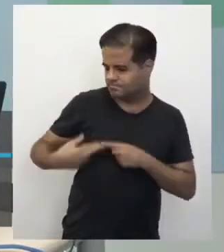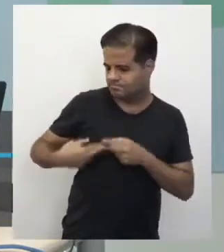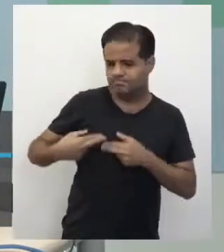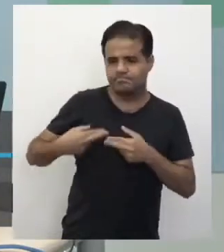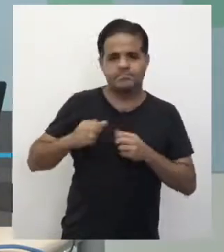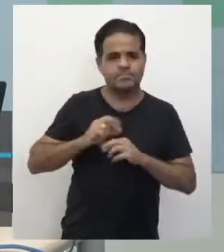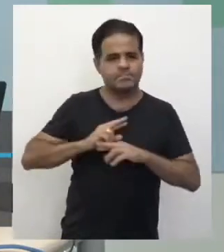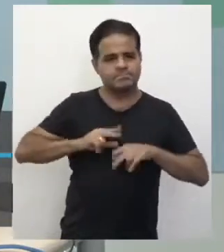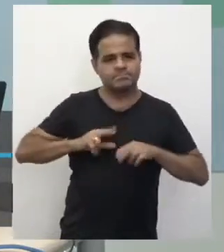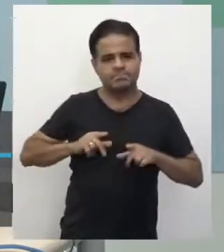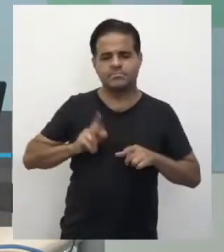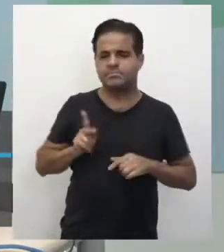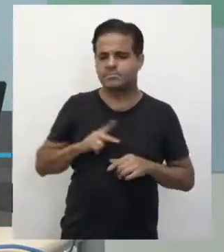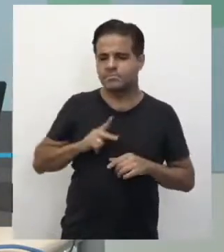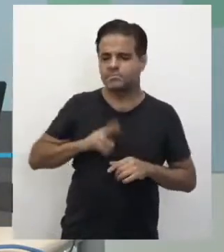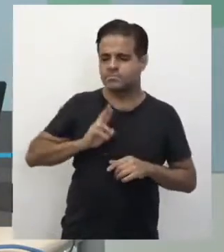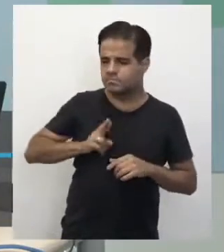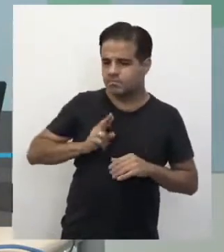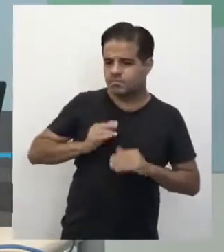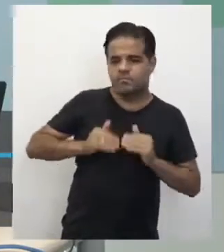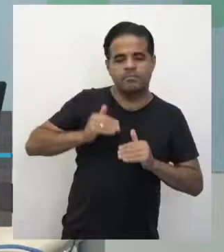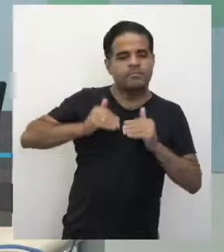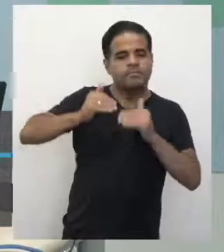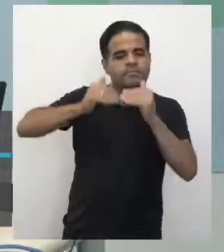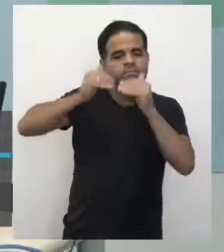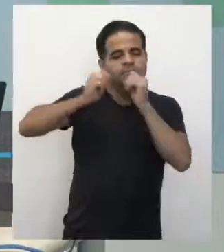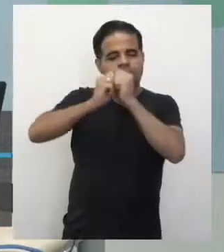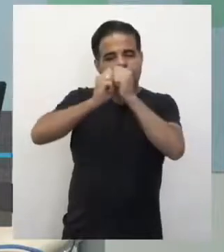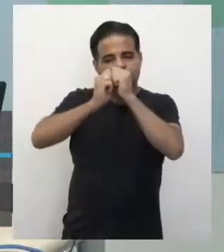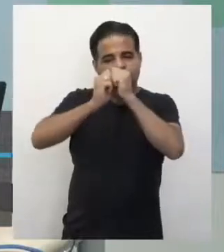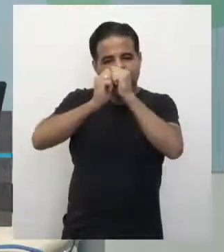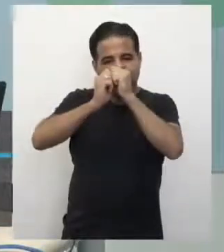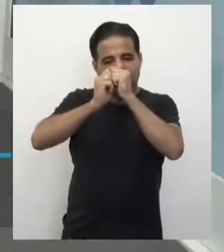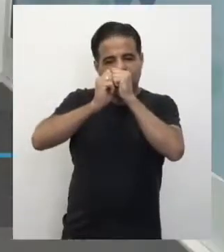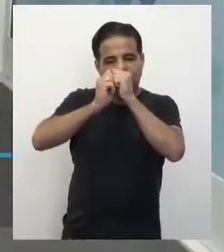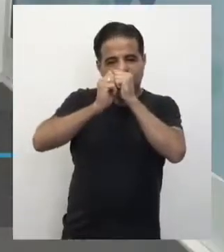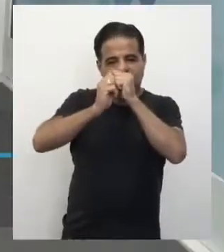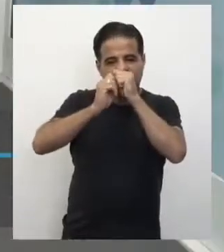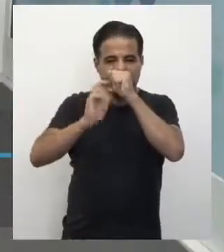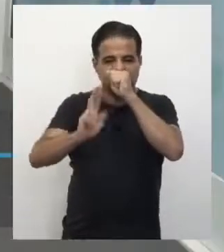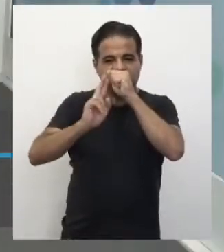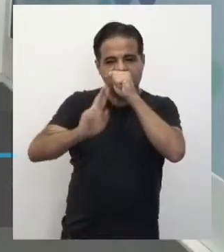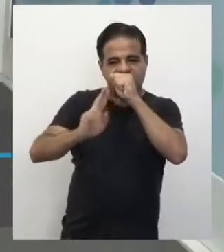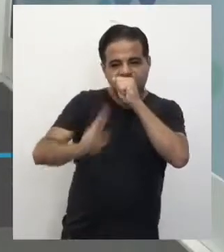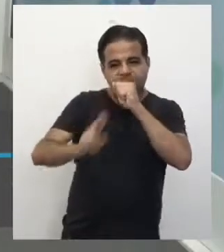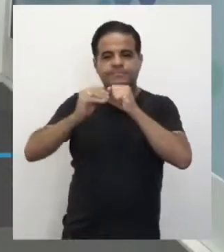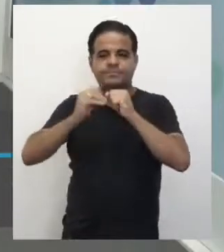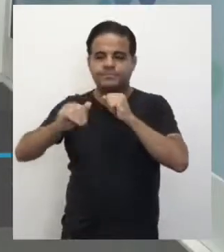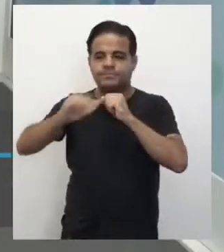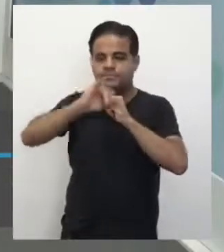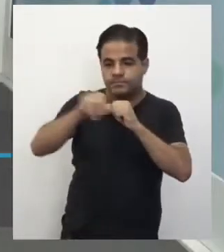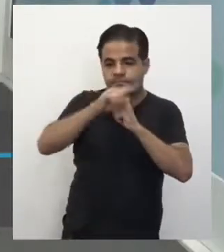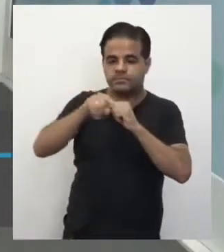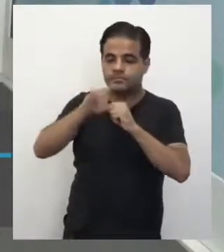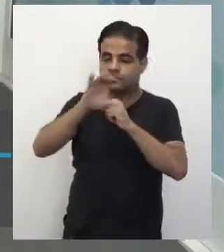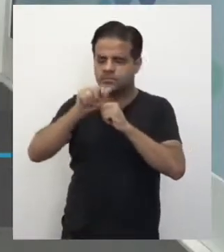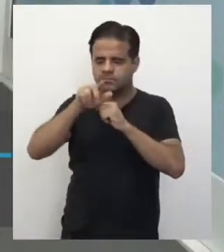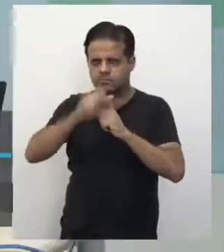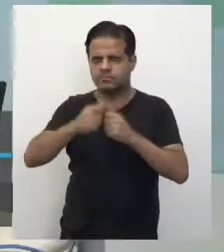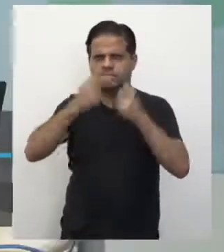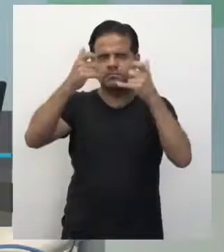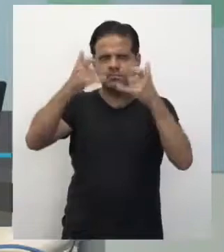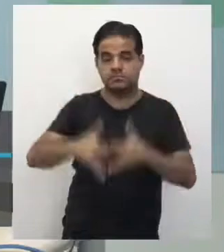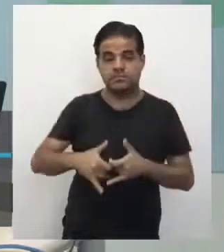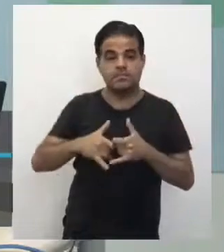E tiveram outros professores que desenvolveram aí, juntamente com os estudantes, uma resposta mais elaborada, como o professor João Carlos, que disse, é